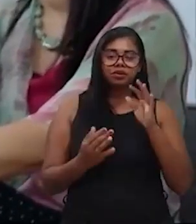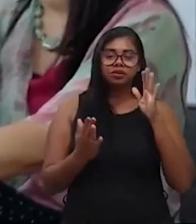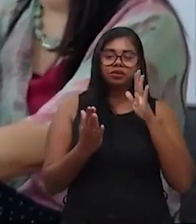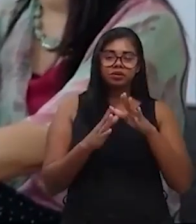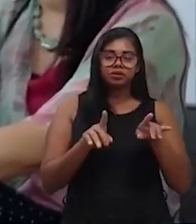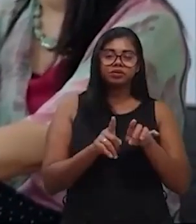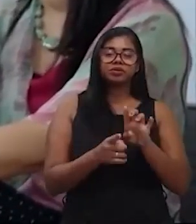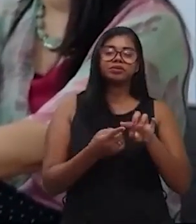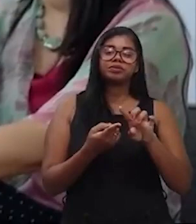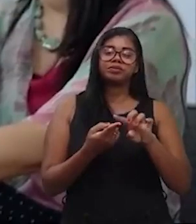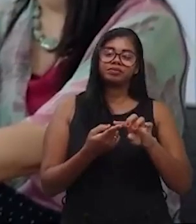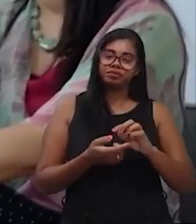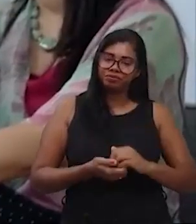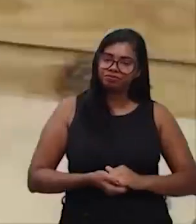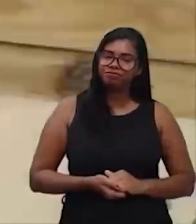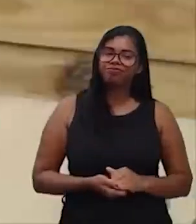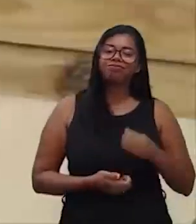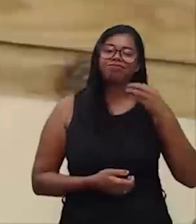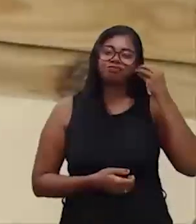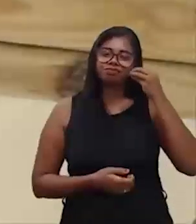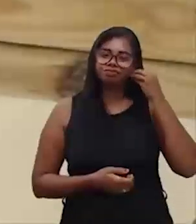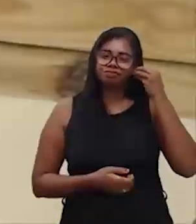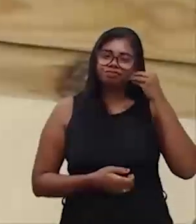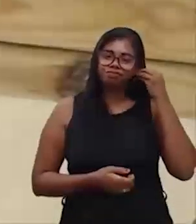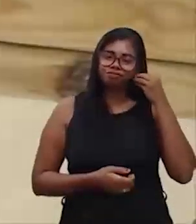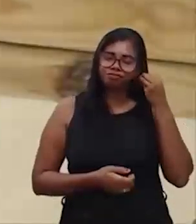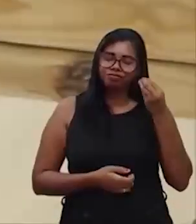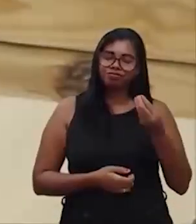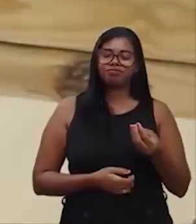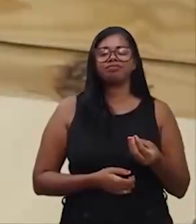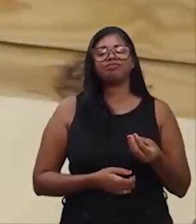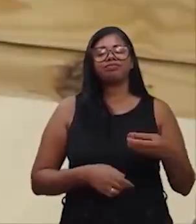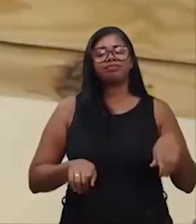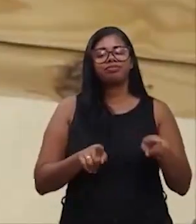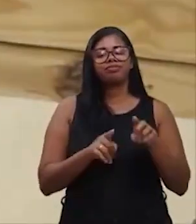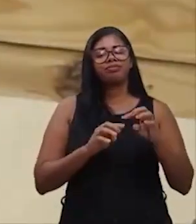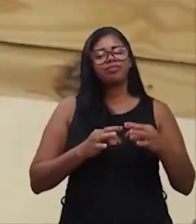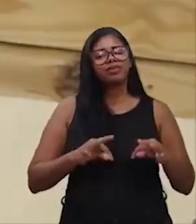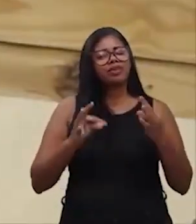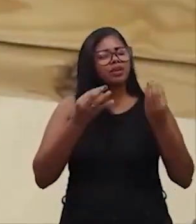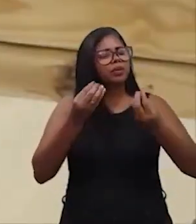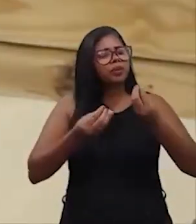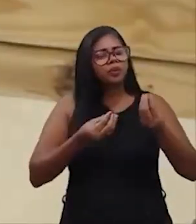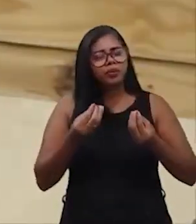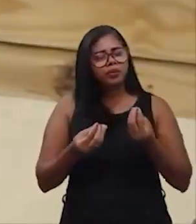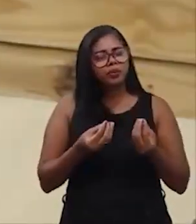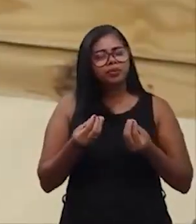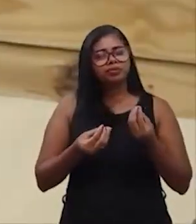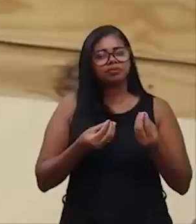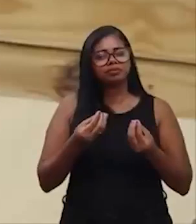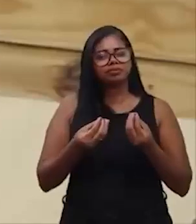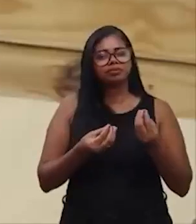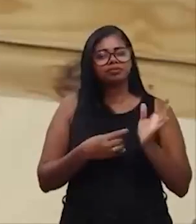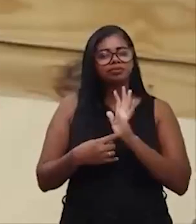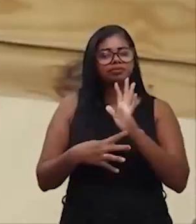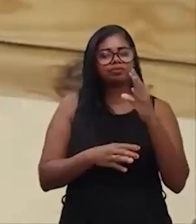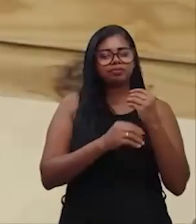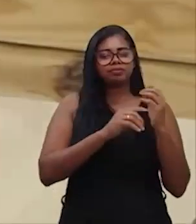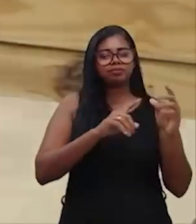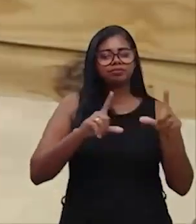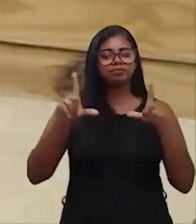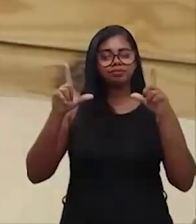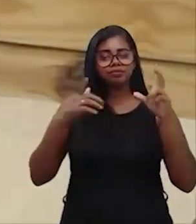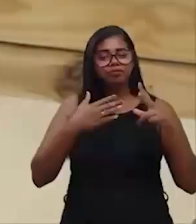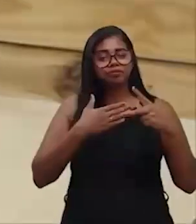é outra coisa. Vocês estão falando aí sobre a experiência do digital e eu fico pensando o quanto a gente fica vidrado em tela